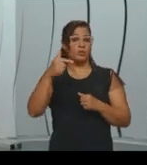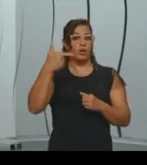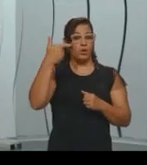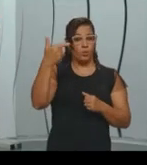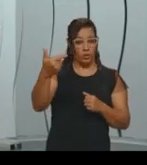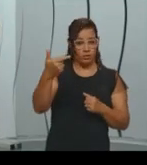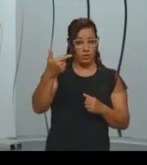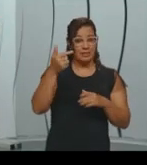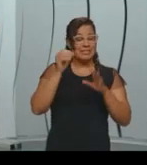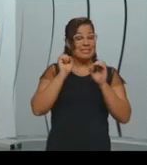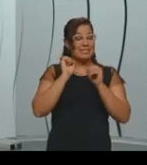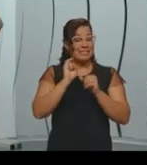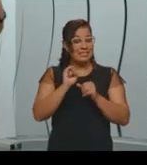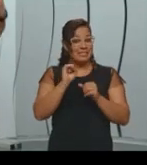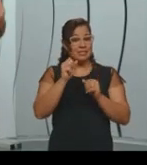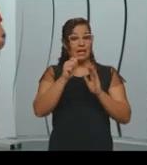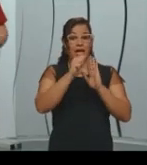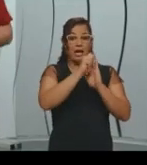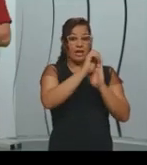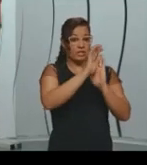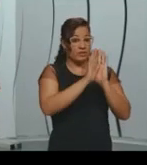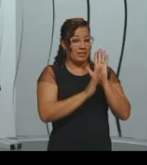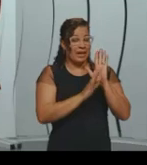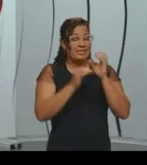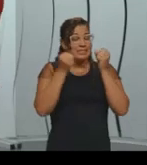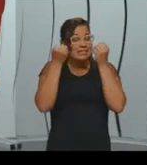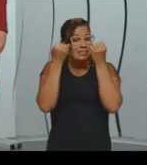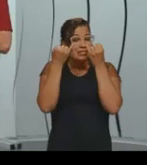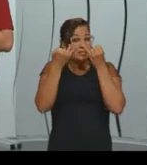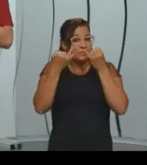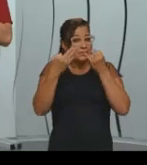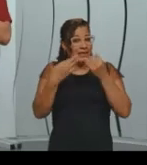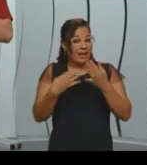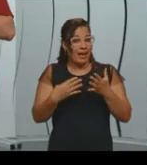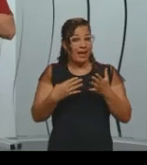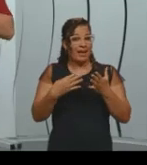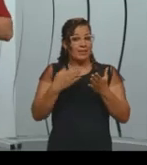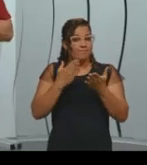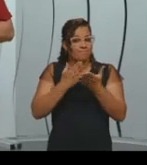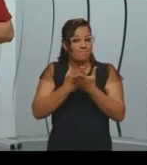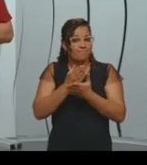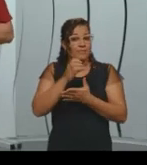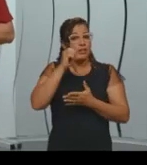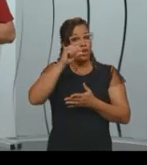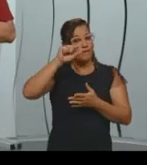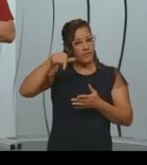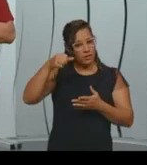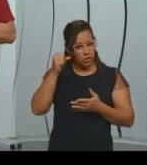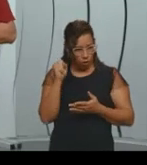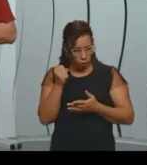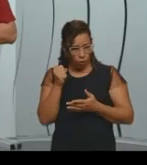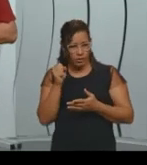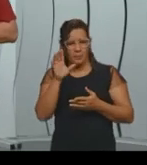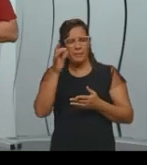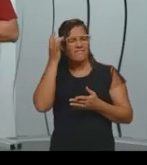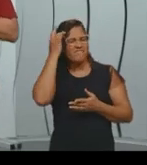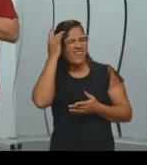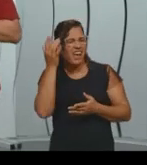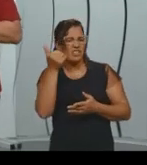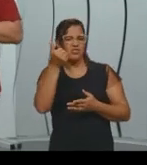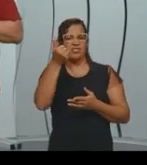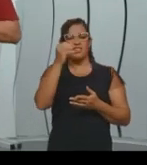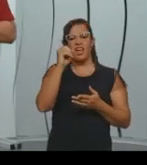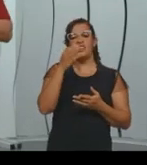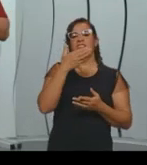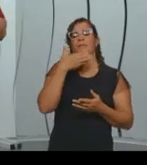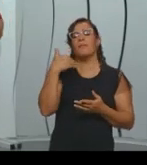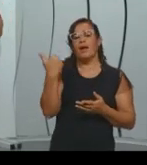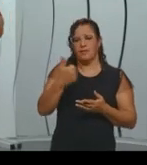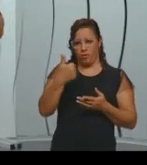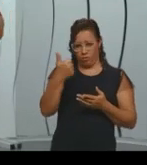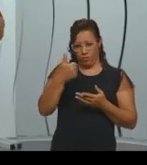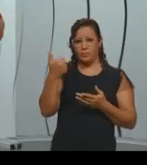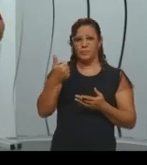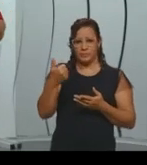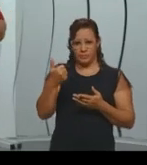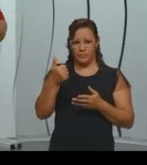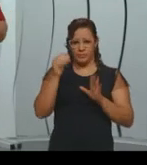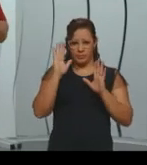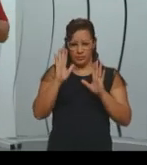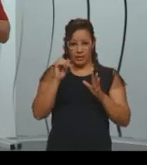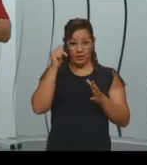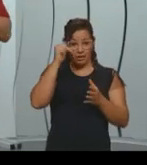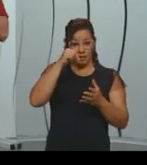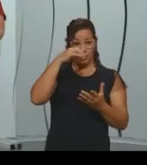te peça para trabalhar explicitamente com o 9,8, tá bom? Isso, claro, estamos falando da